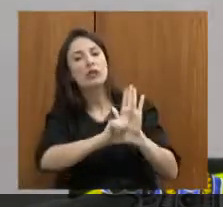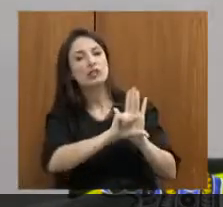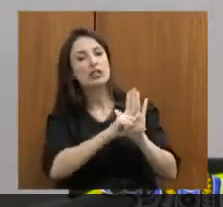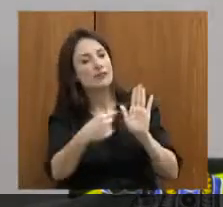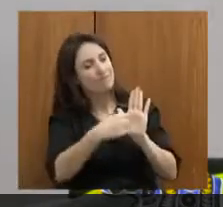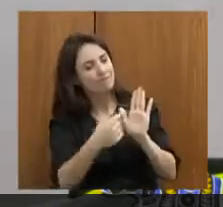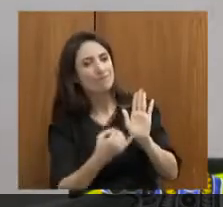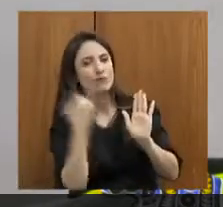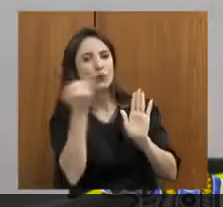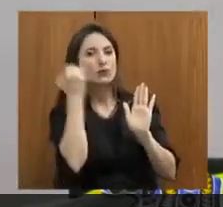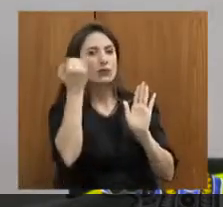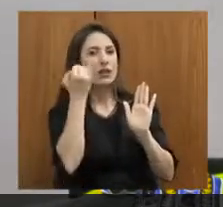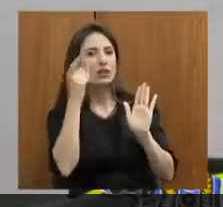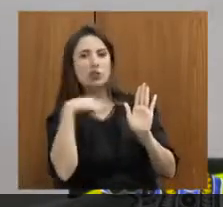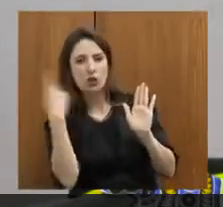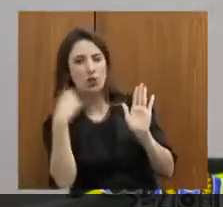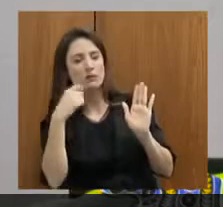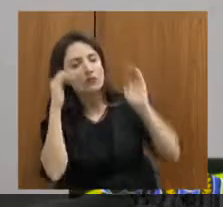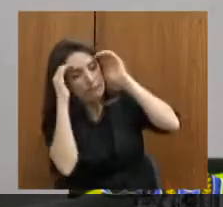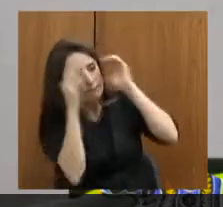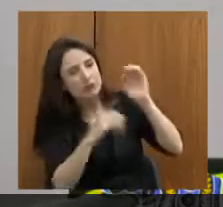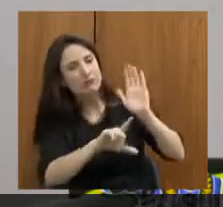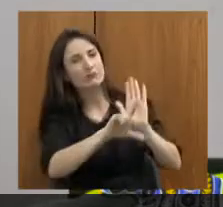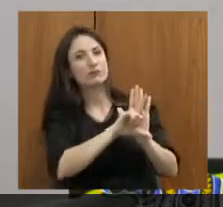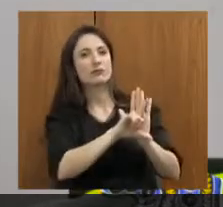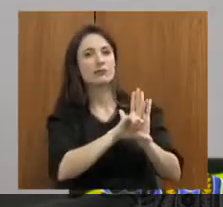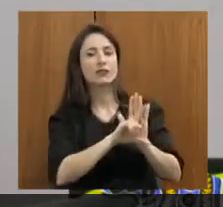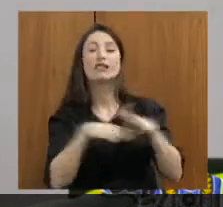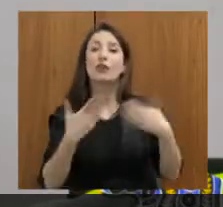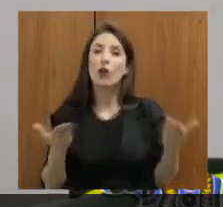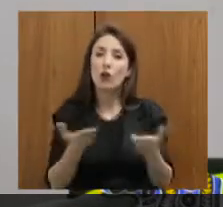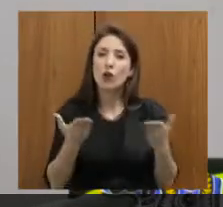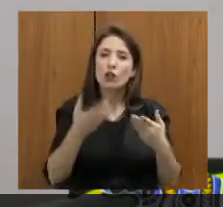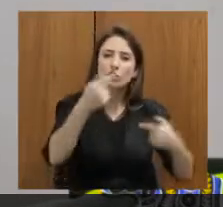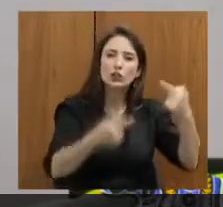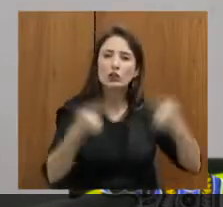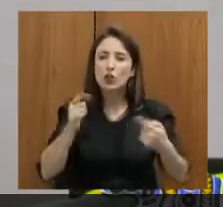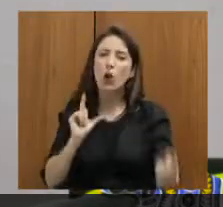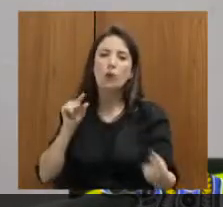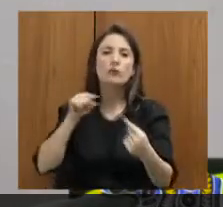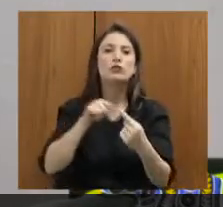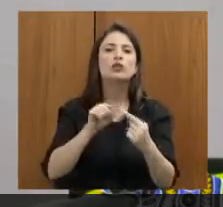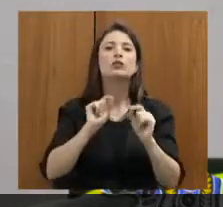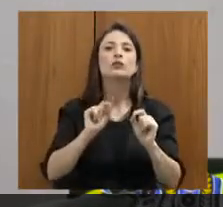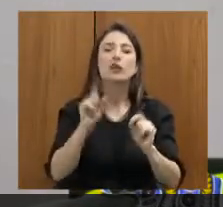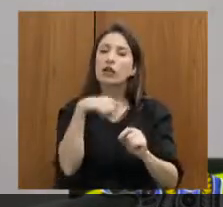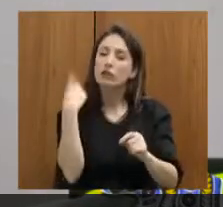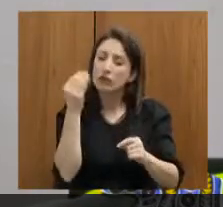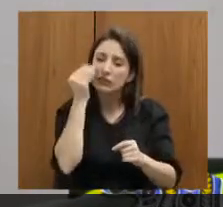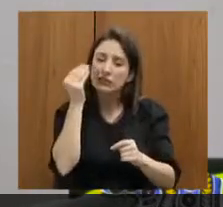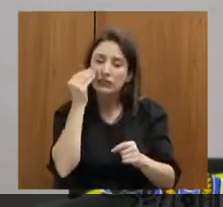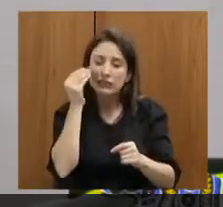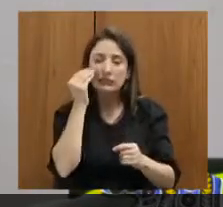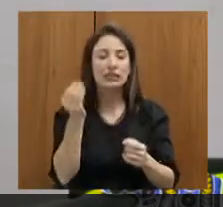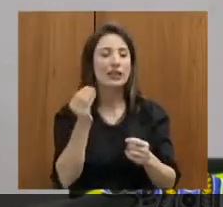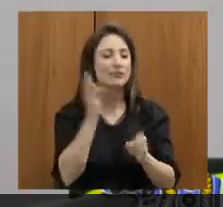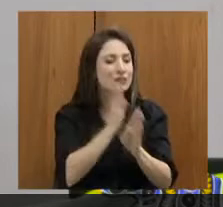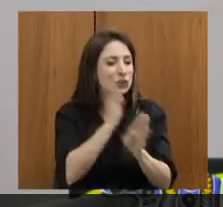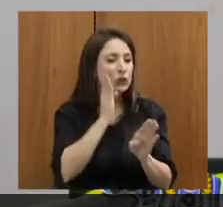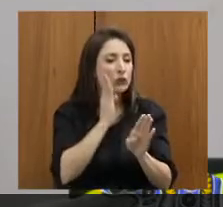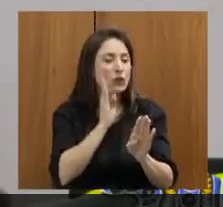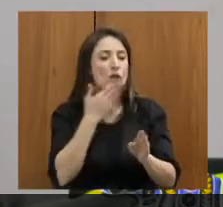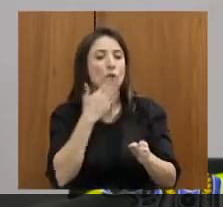agir e esse encontro tem esse objetivo é da gente encontrar Quais as lacunas